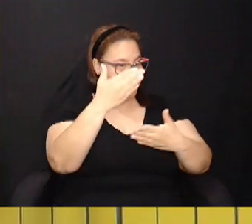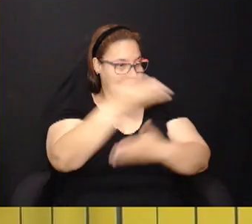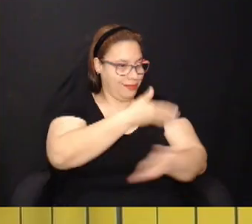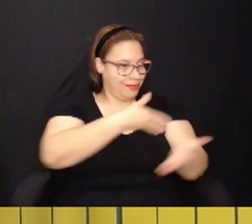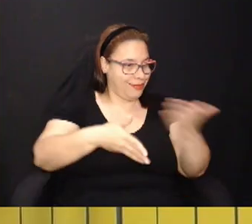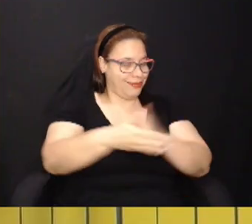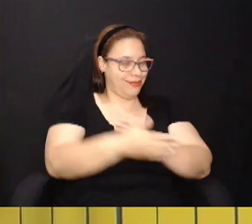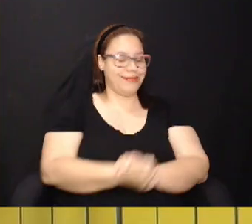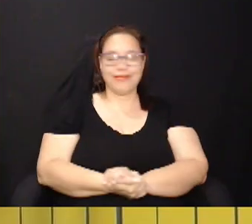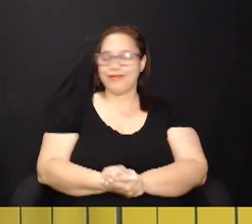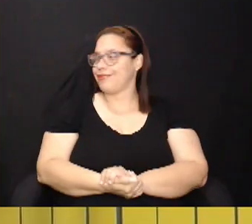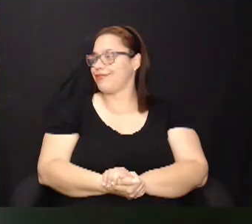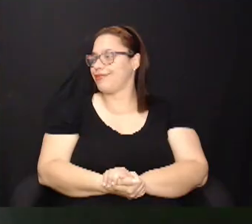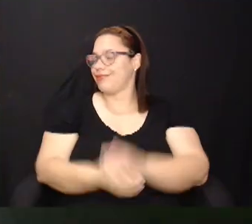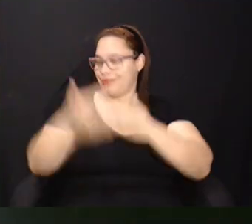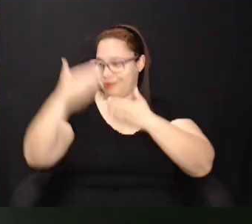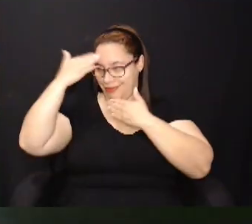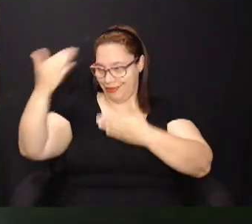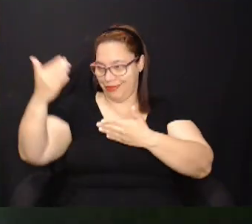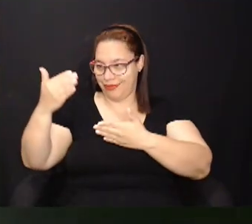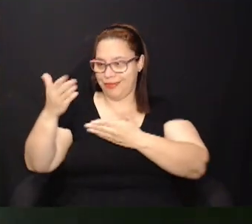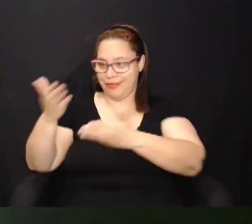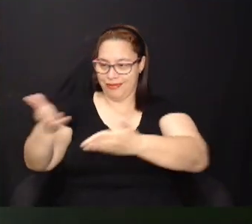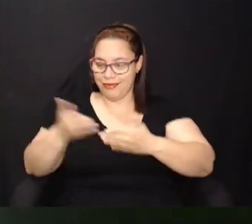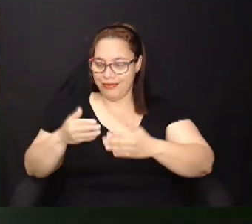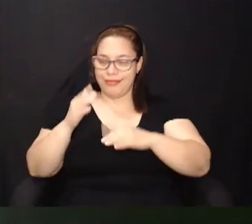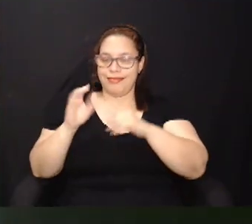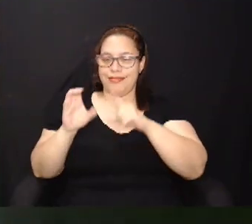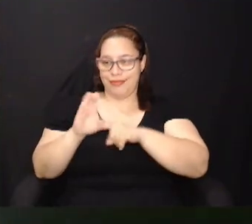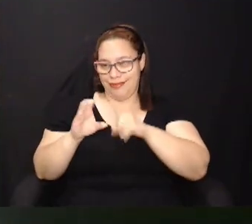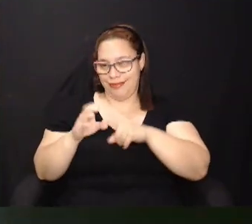participação. Eu agradeço demais pelo convite, contem sempre comigo.